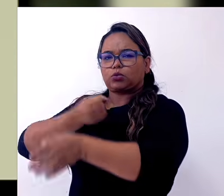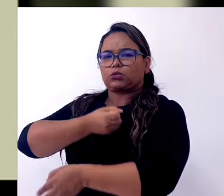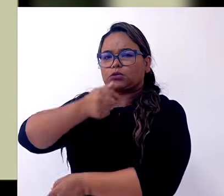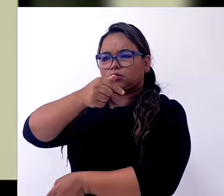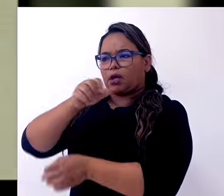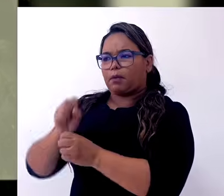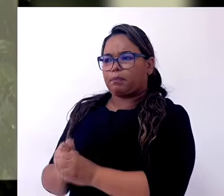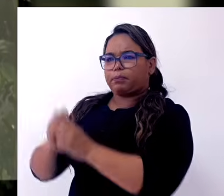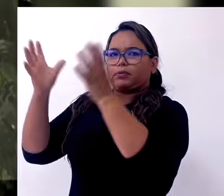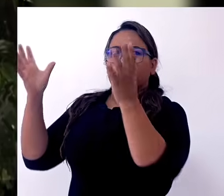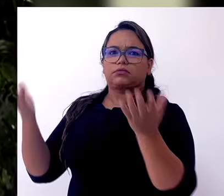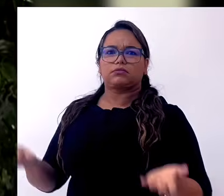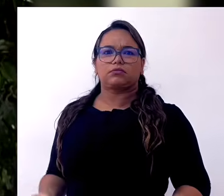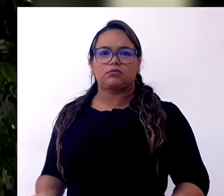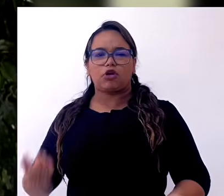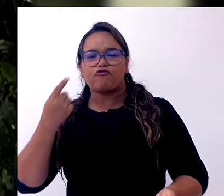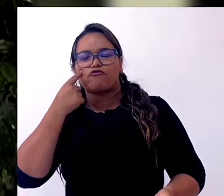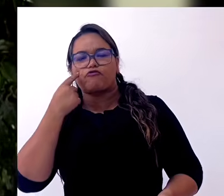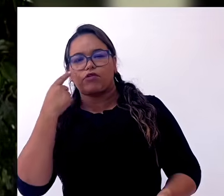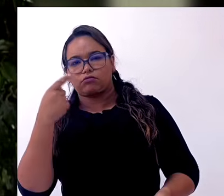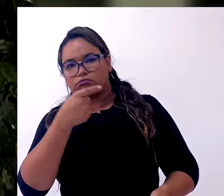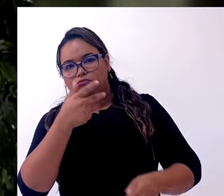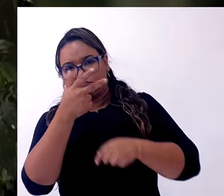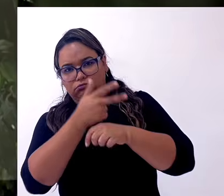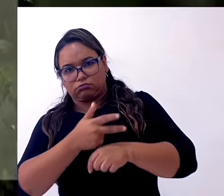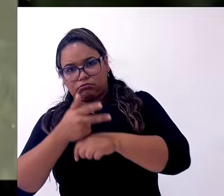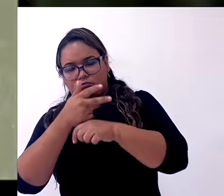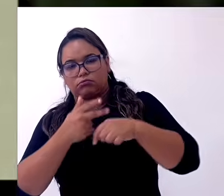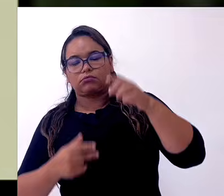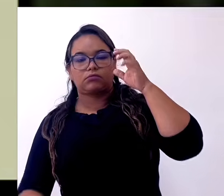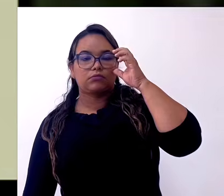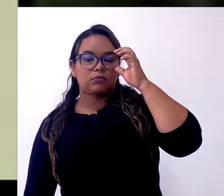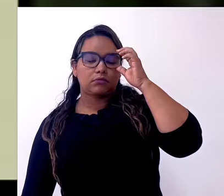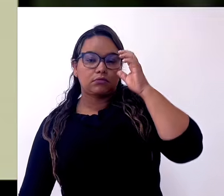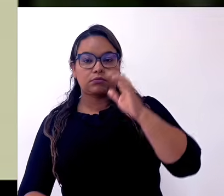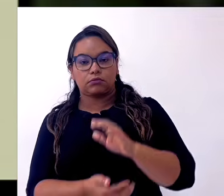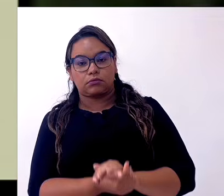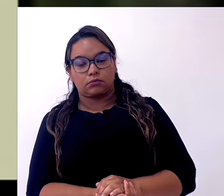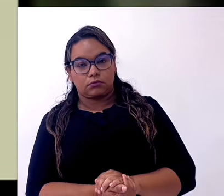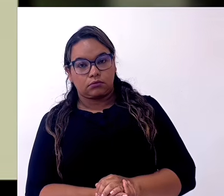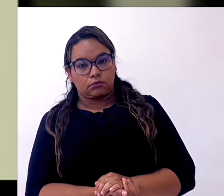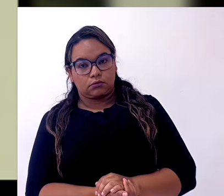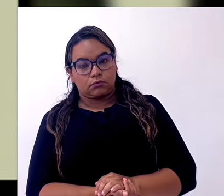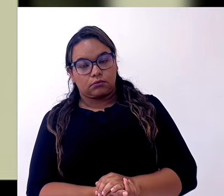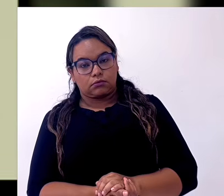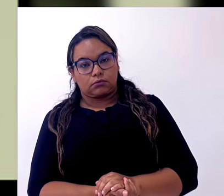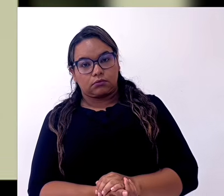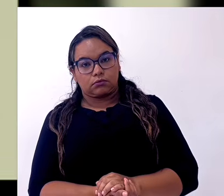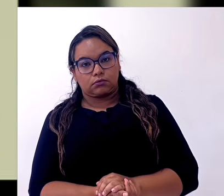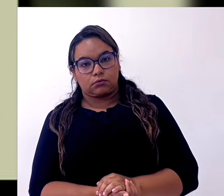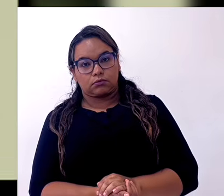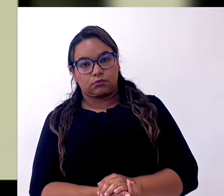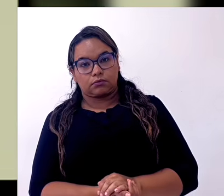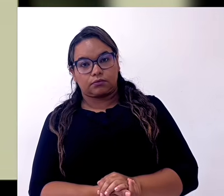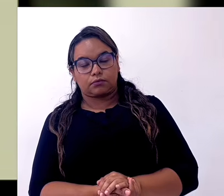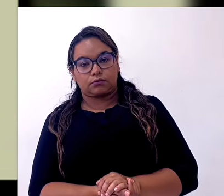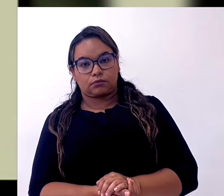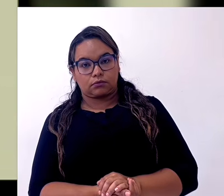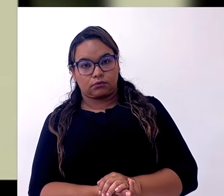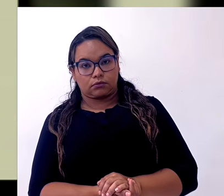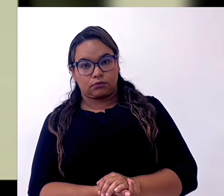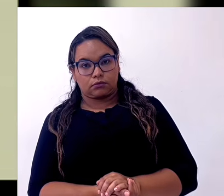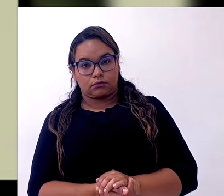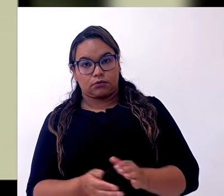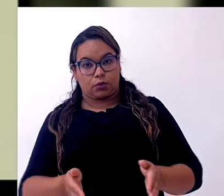esses edifícios foram muito pouco danificados. Eles não foram danificados seriamente. E há uma rua e um outro edifício ali